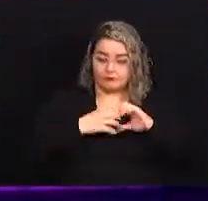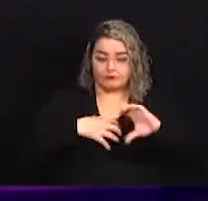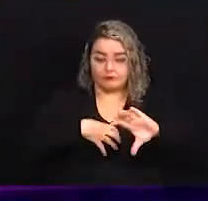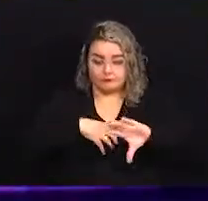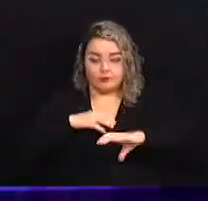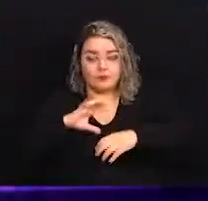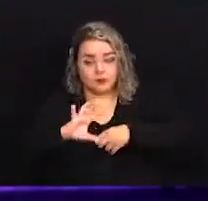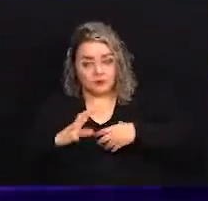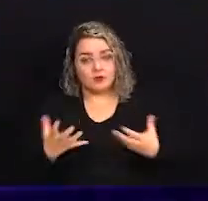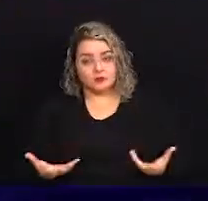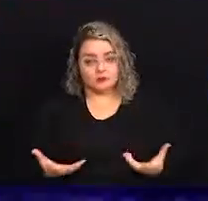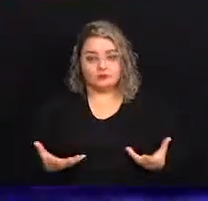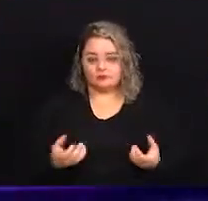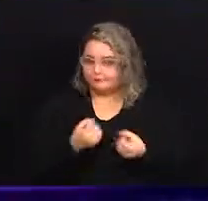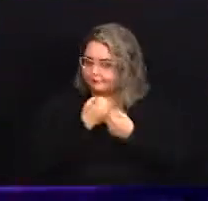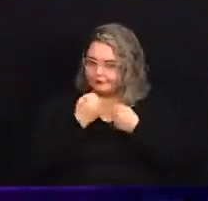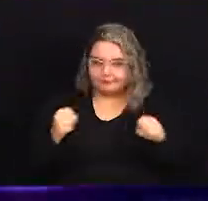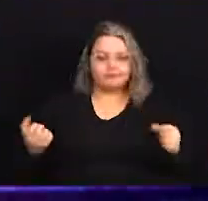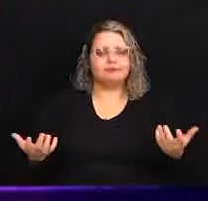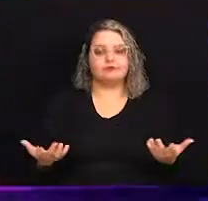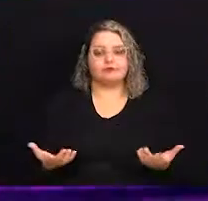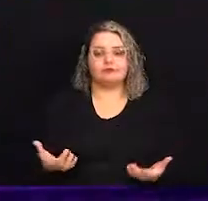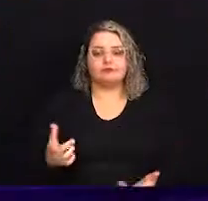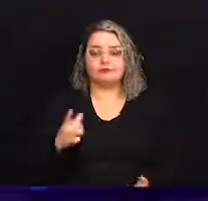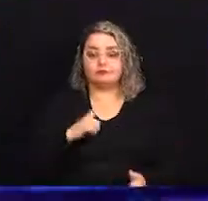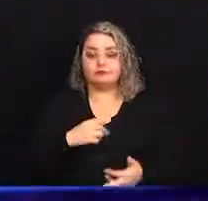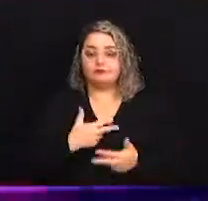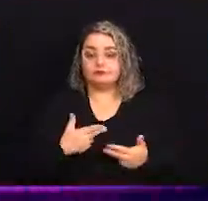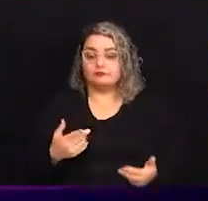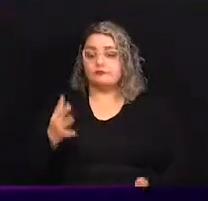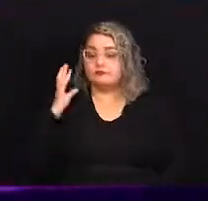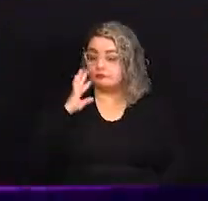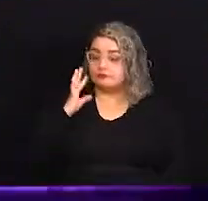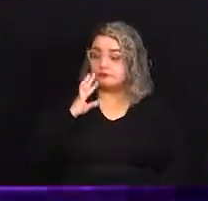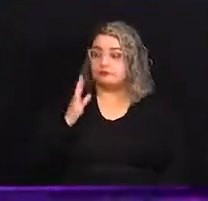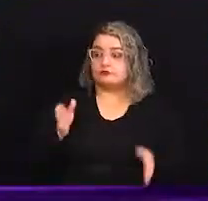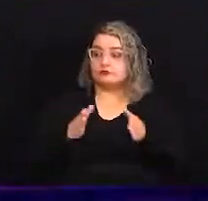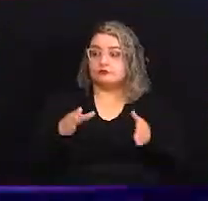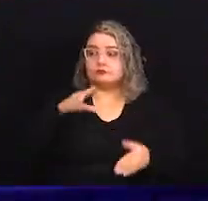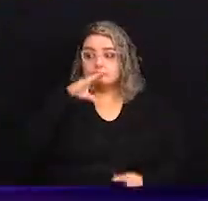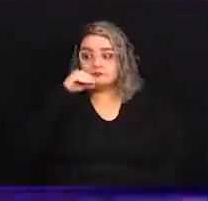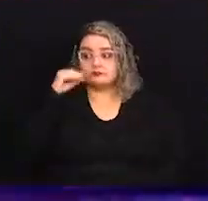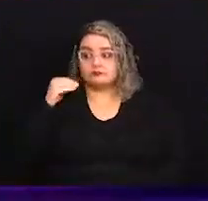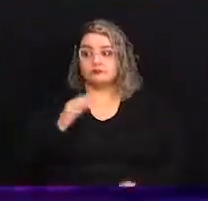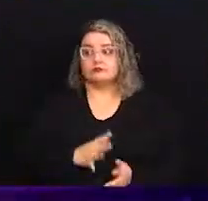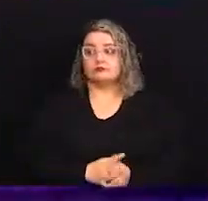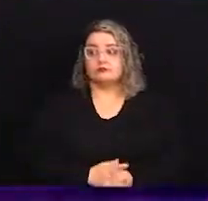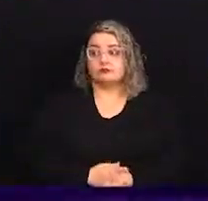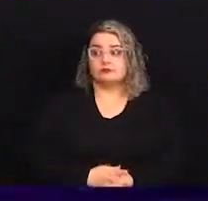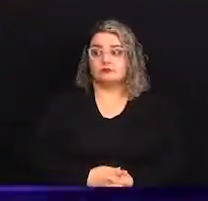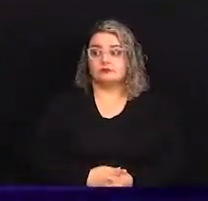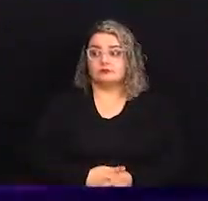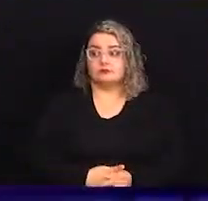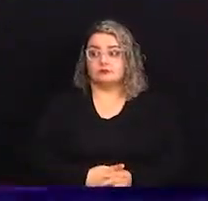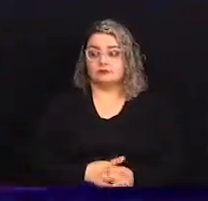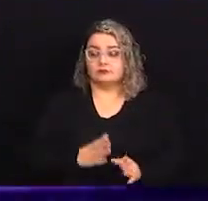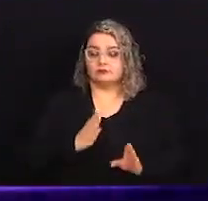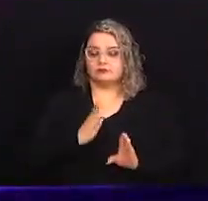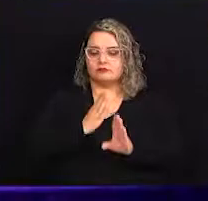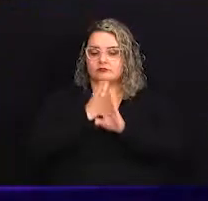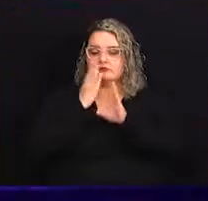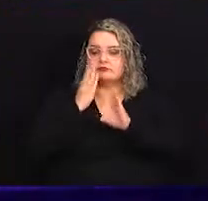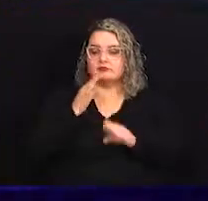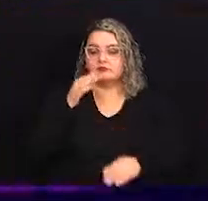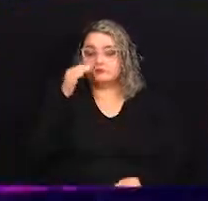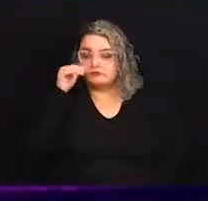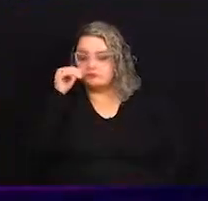e empatia, assim, muito gigante, assim, e ele tem uma coisa que é muito interessante dessa fase da vida da adolescência, que é a descoberta,